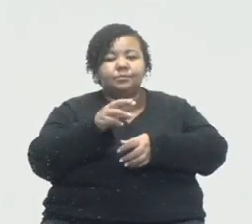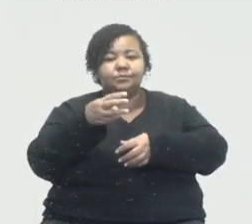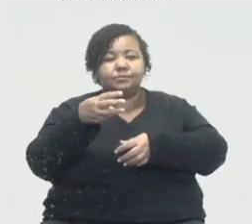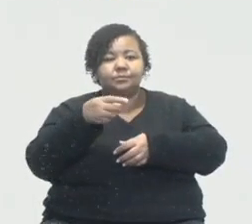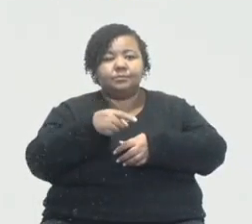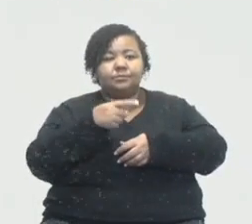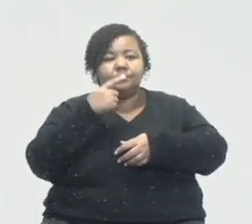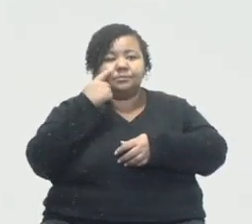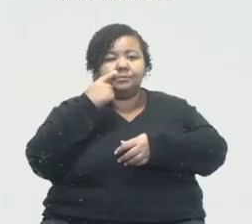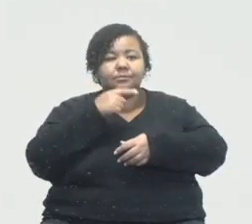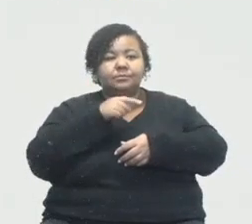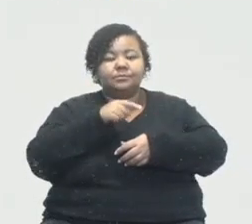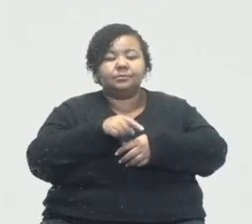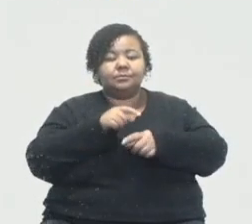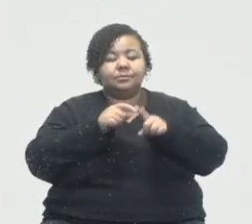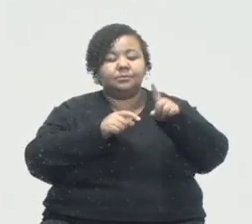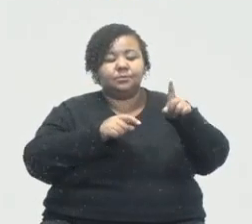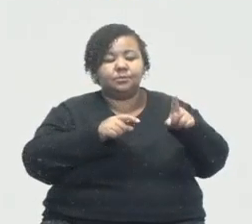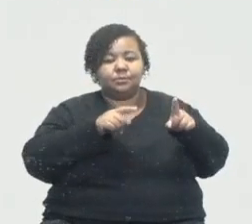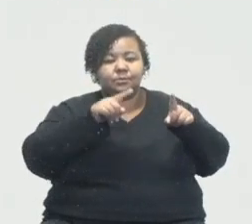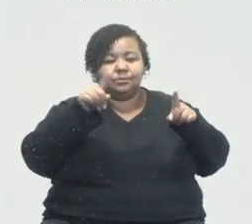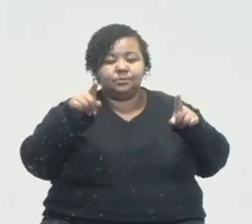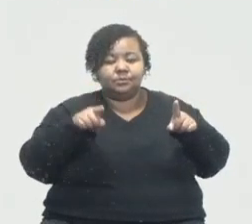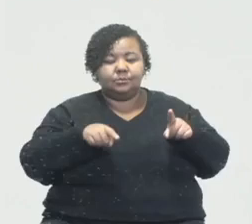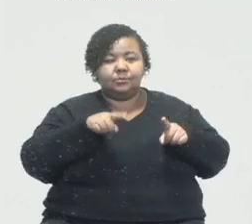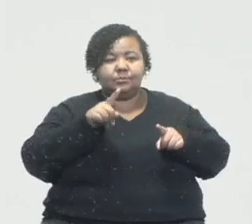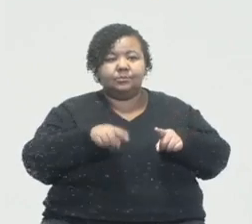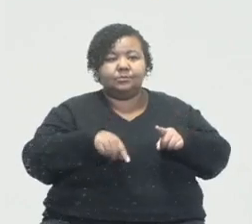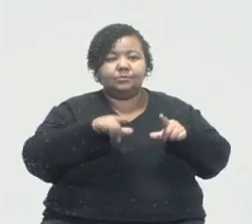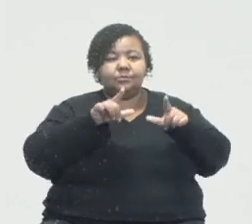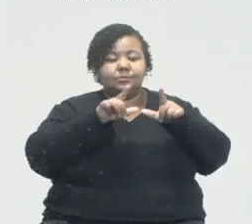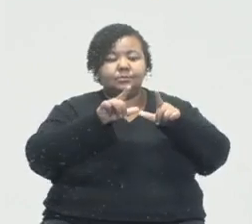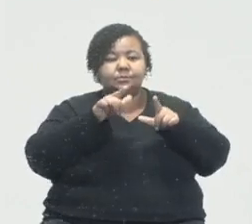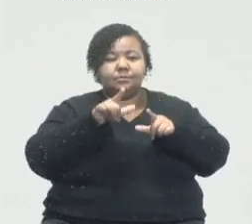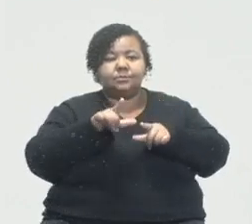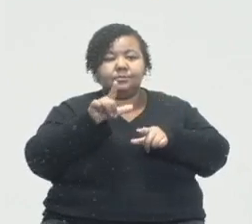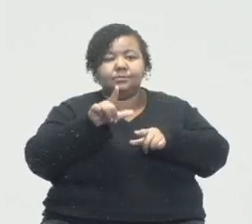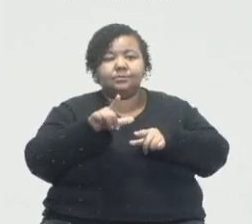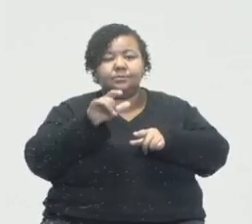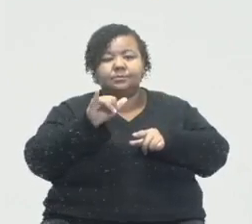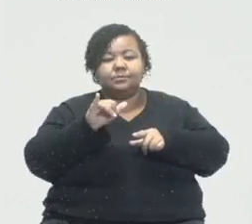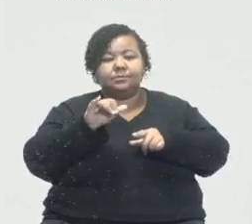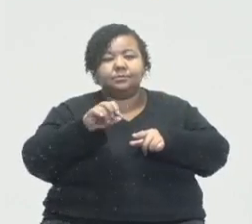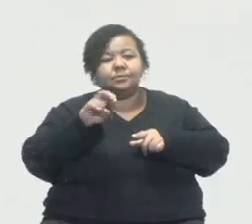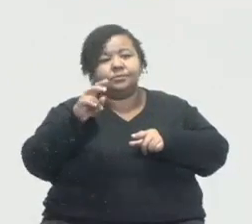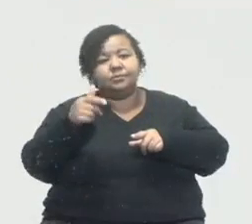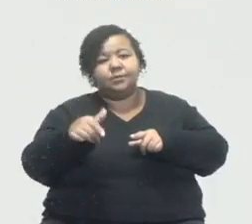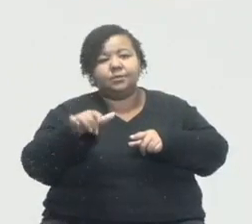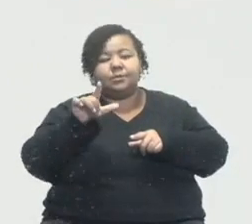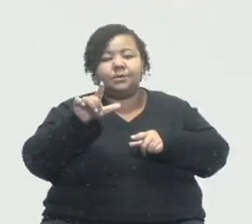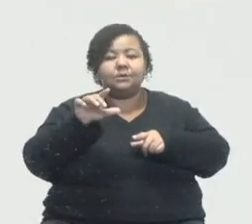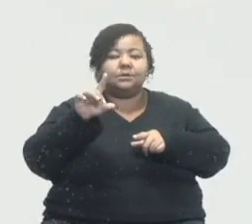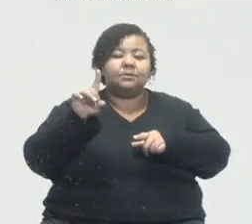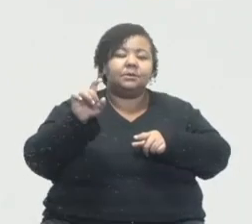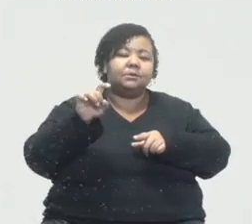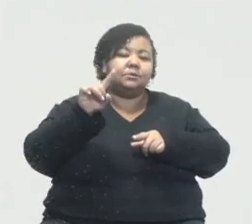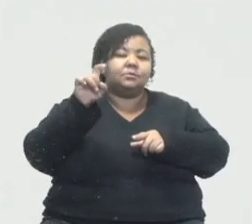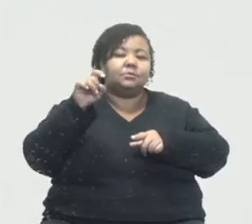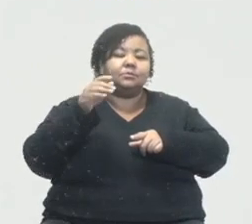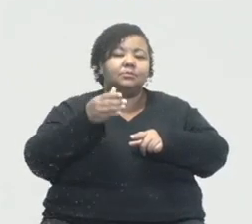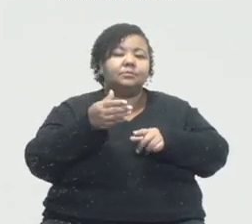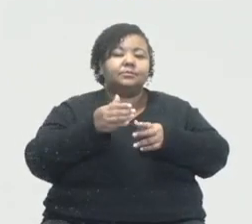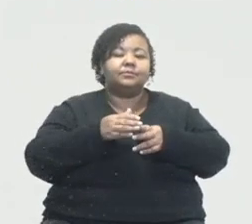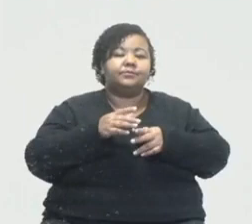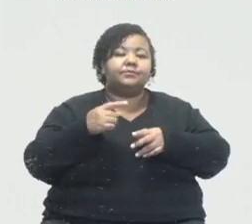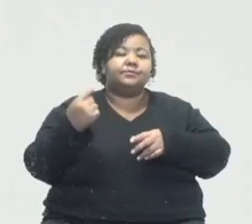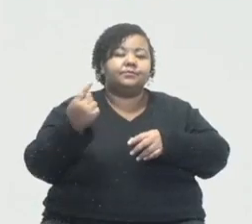nós temos aqui esse conjunto, ele vai ser linearmente independente ou linearmente dependente.